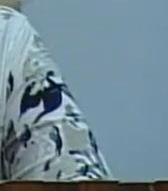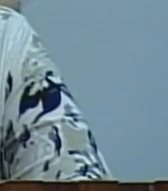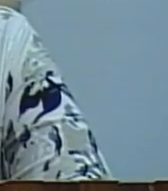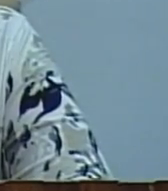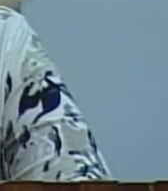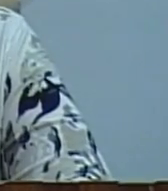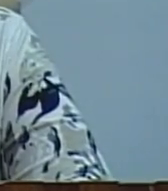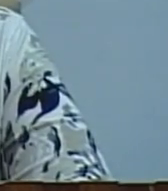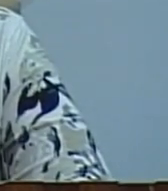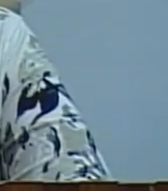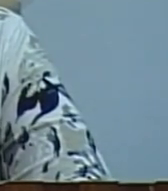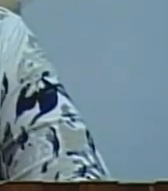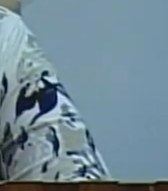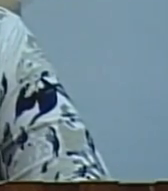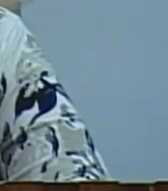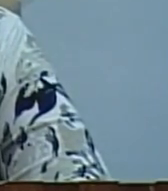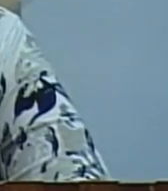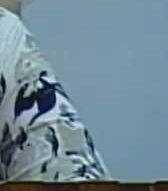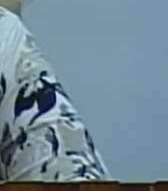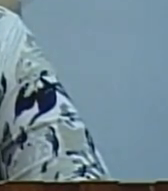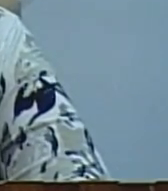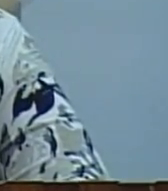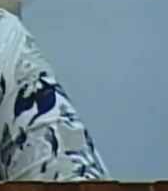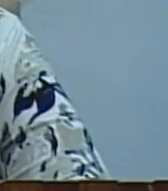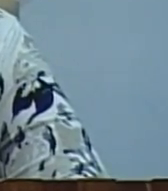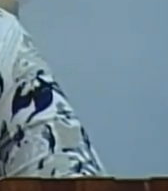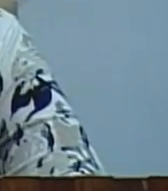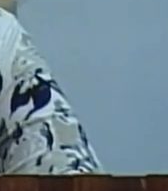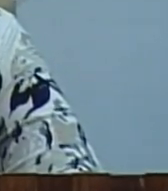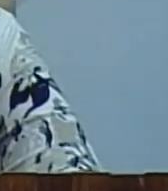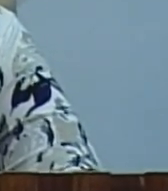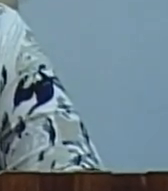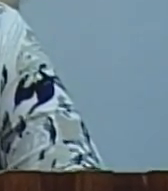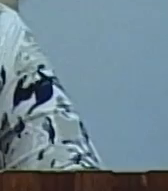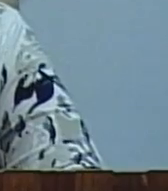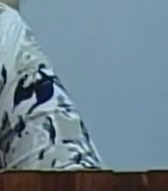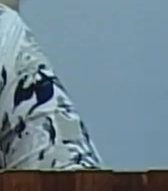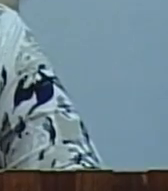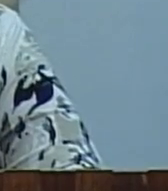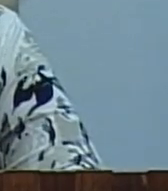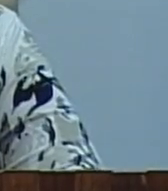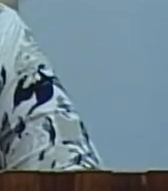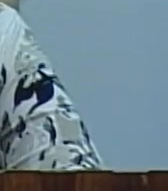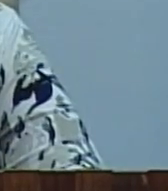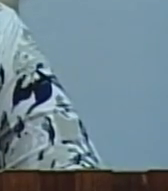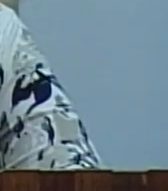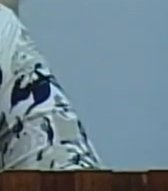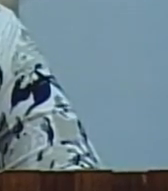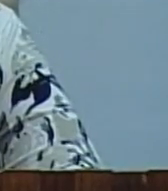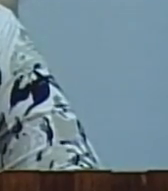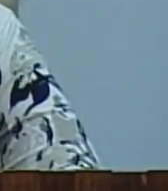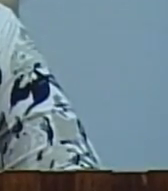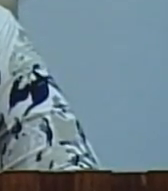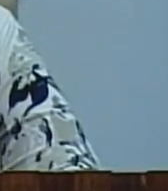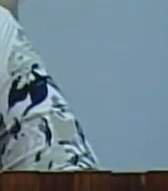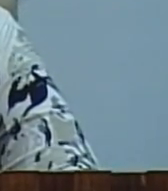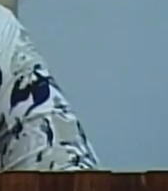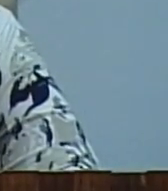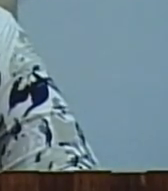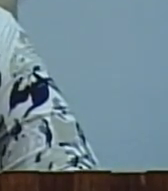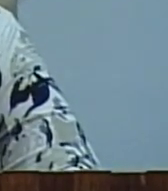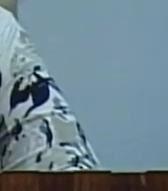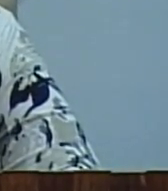por um conjunto de ministérios e órgãos, bancos, empresas estatais, da mesma forma com todos os